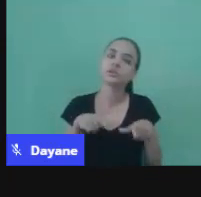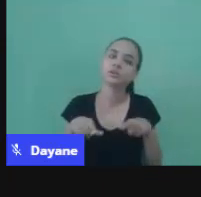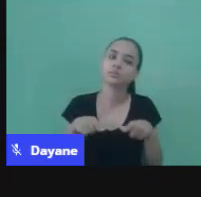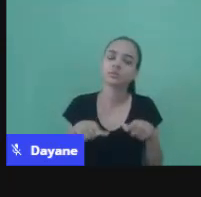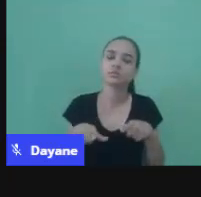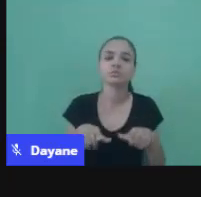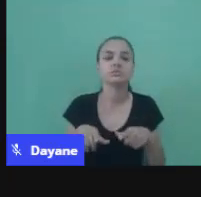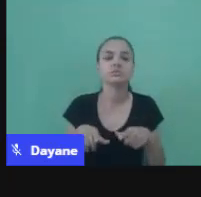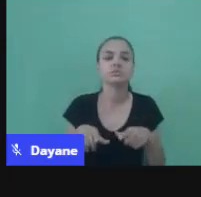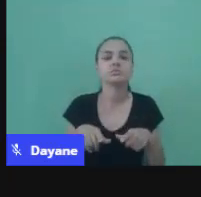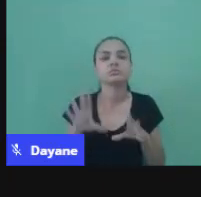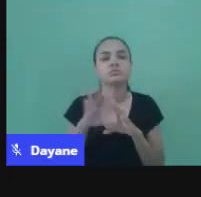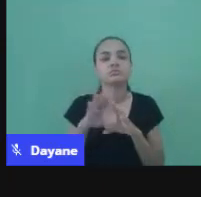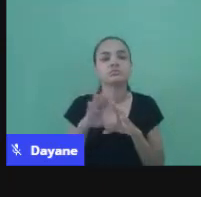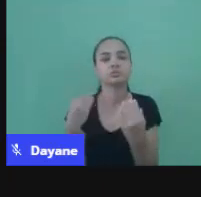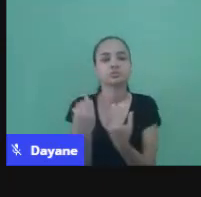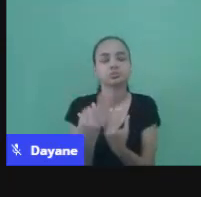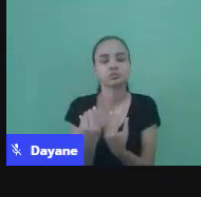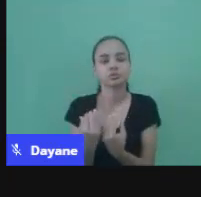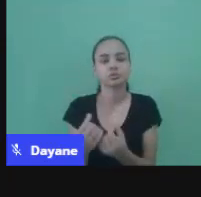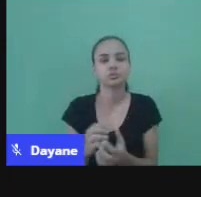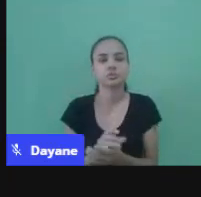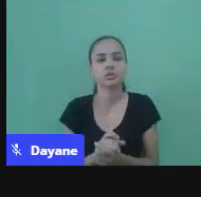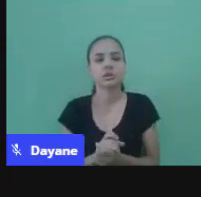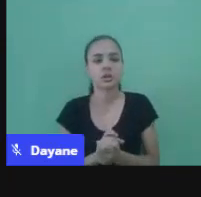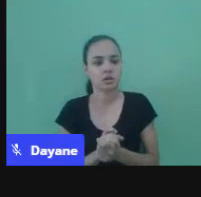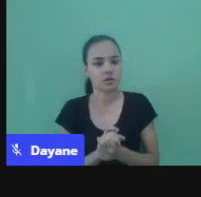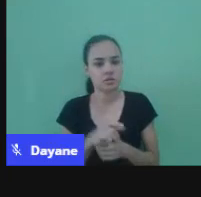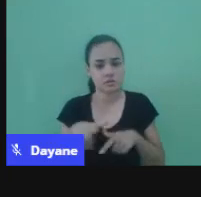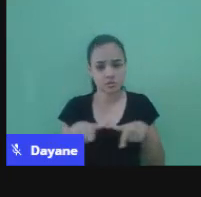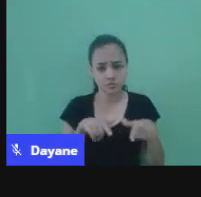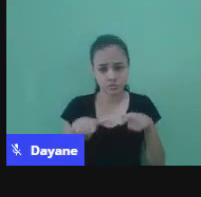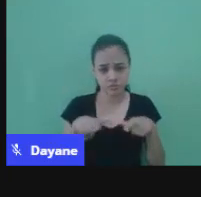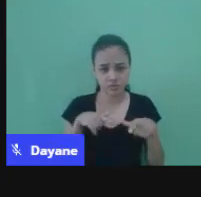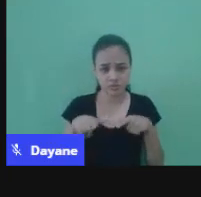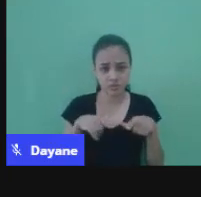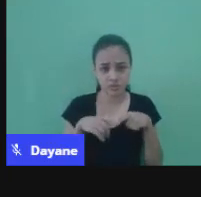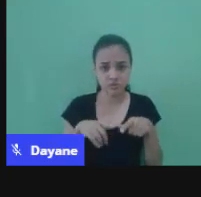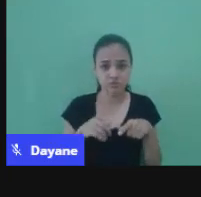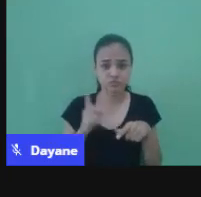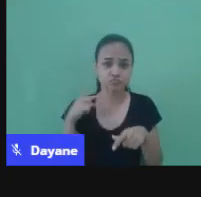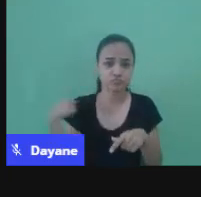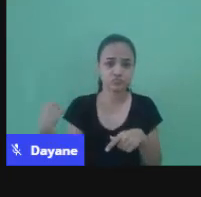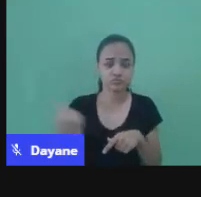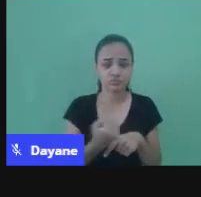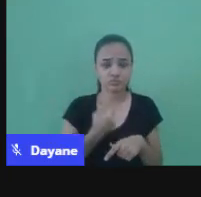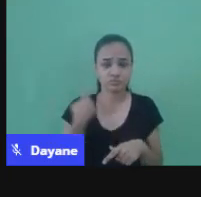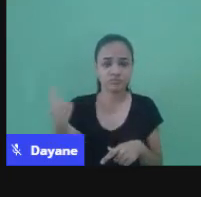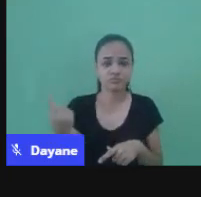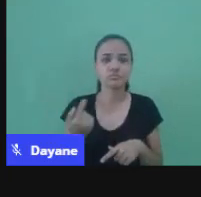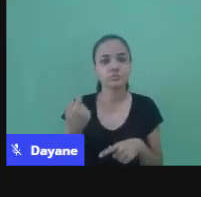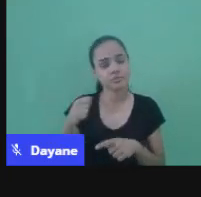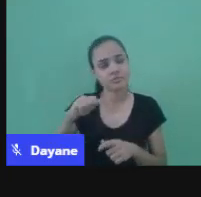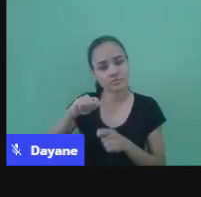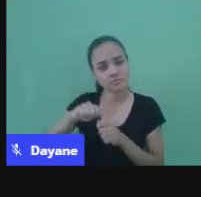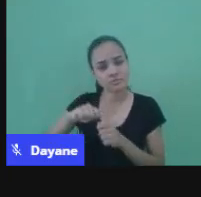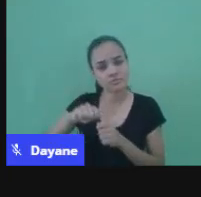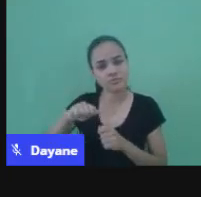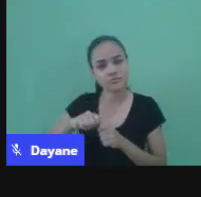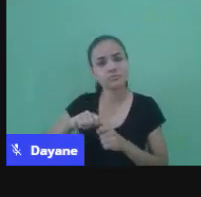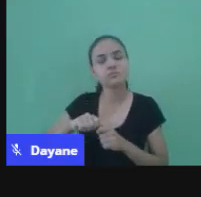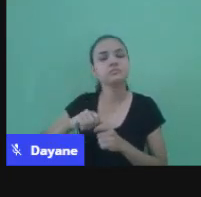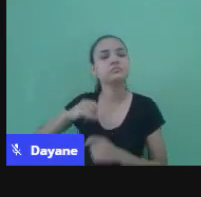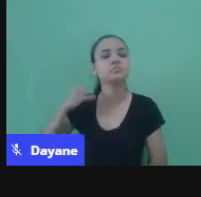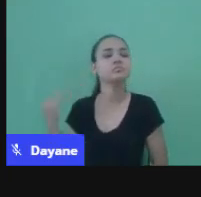que a gente faz em áreas privadas, e eu acho que é muito importante passar essa mensagem